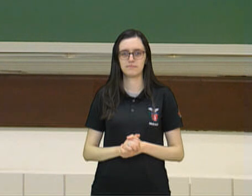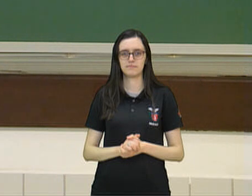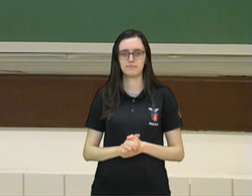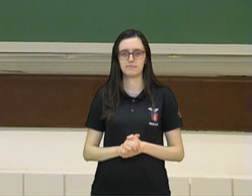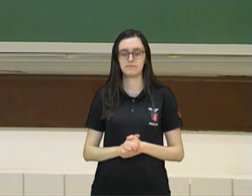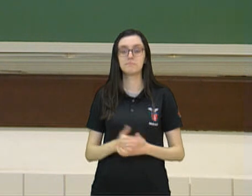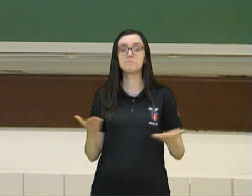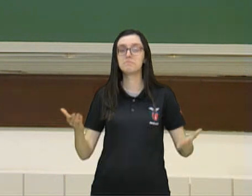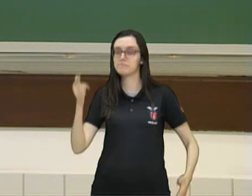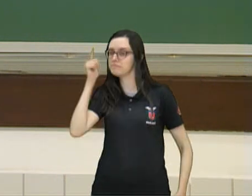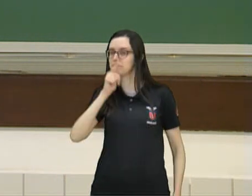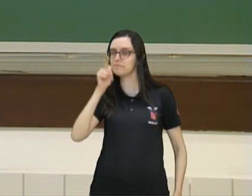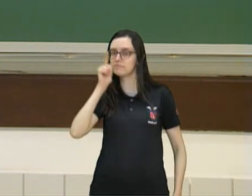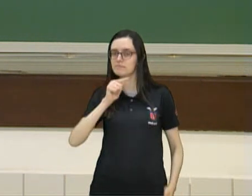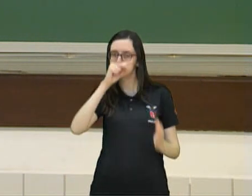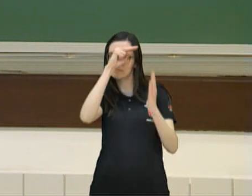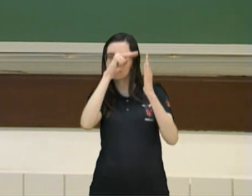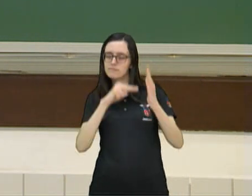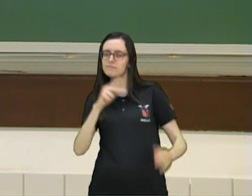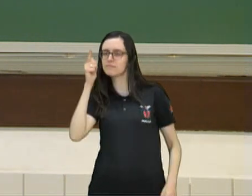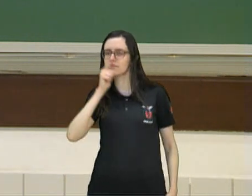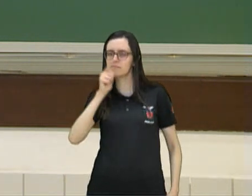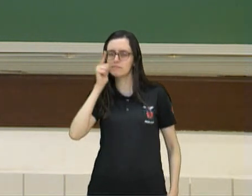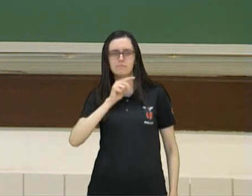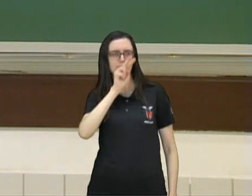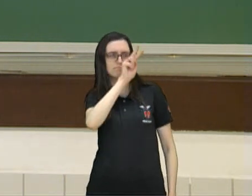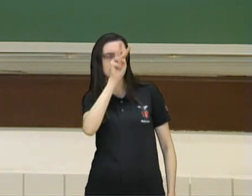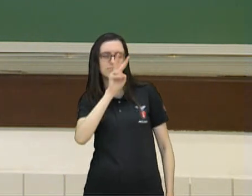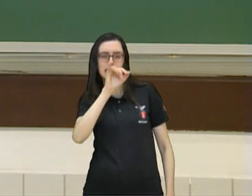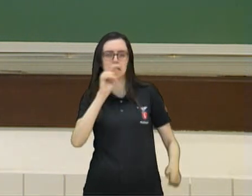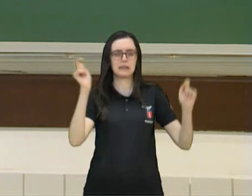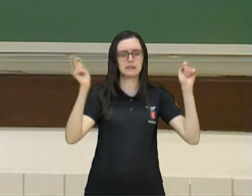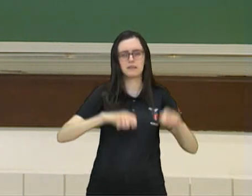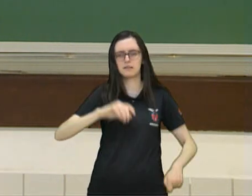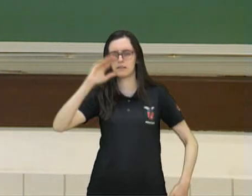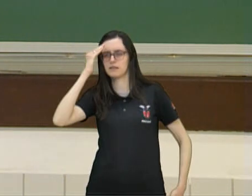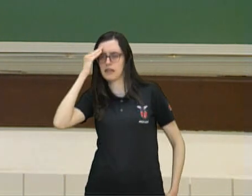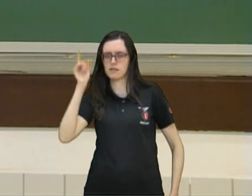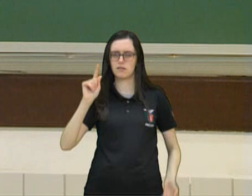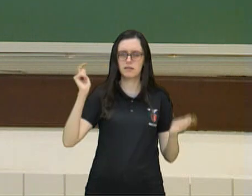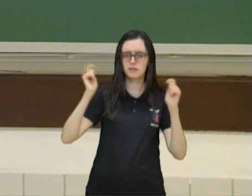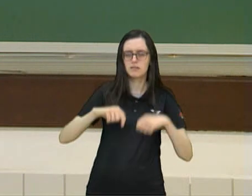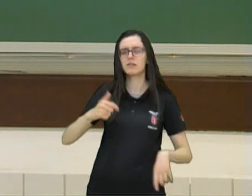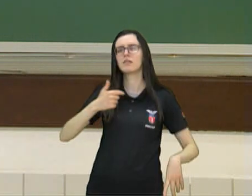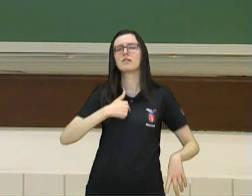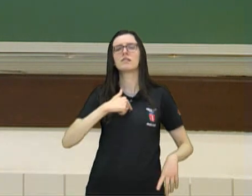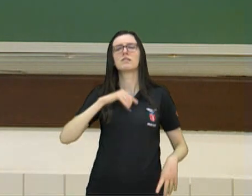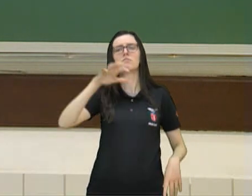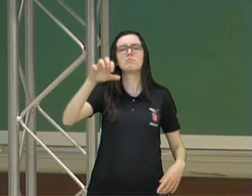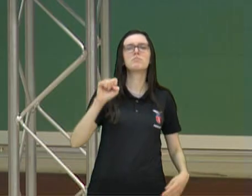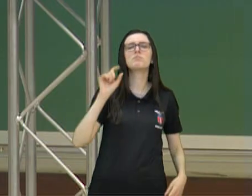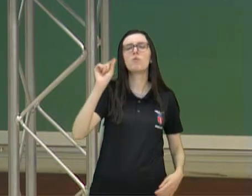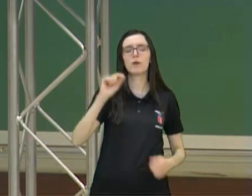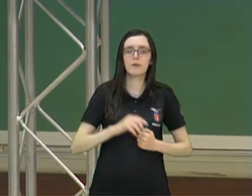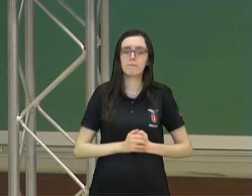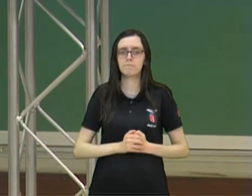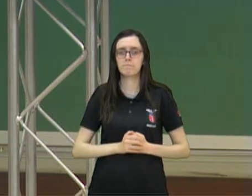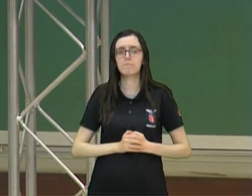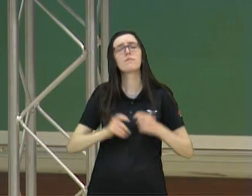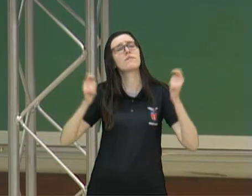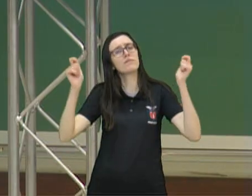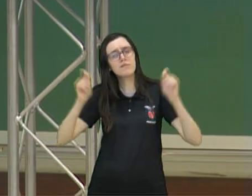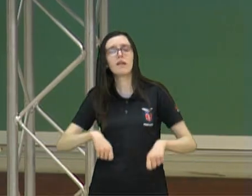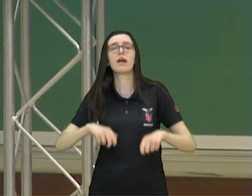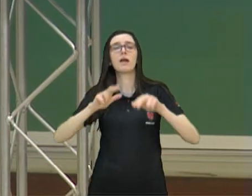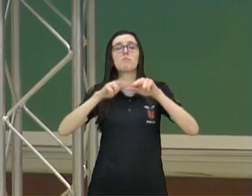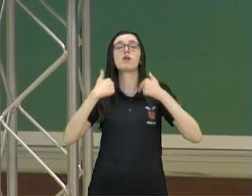Então, conseguiram fazer essa leitura aí? Viram se é possível compreender? O que eu trouxe para vocês? Que é possível devido